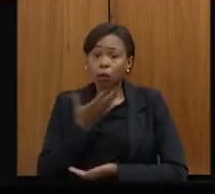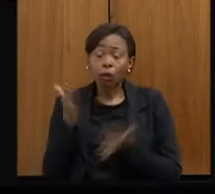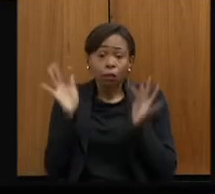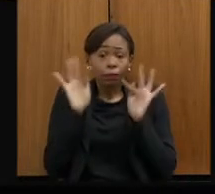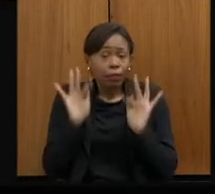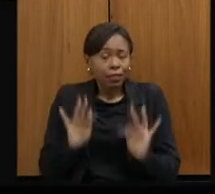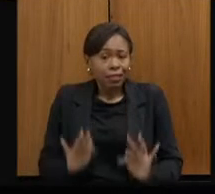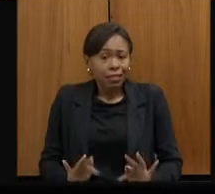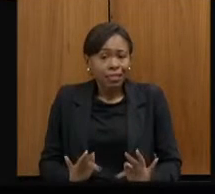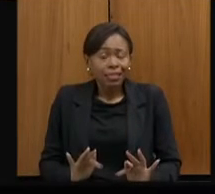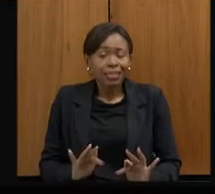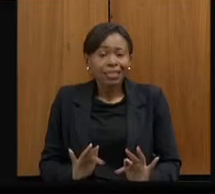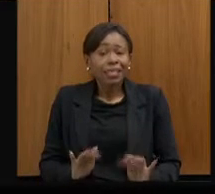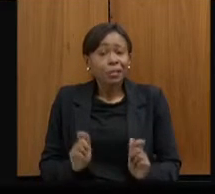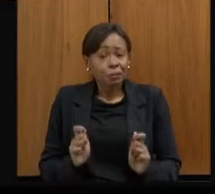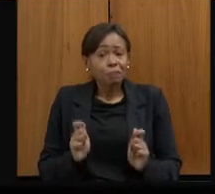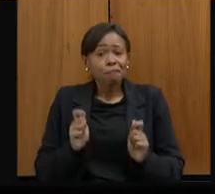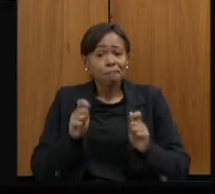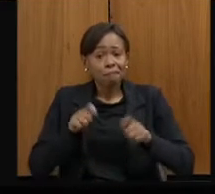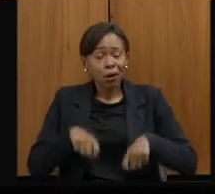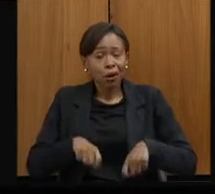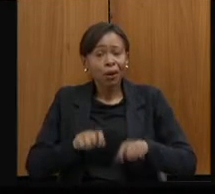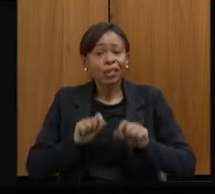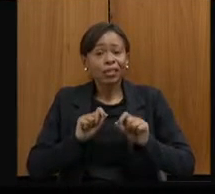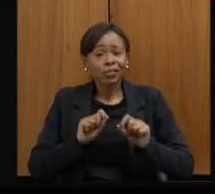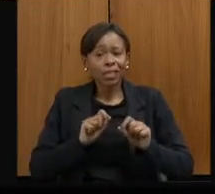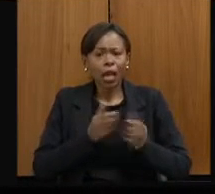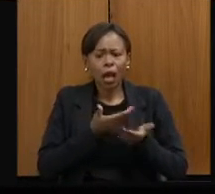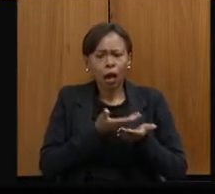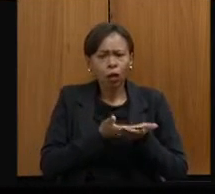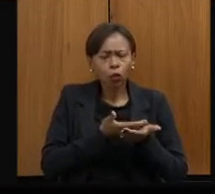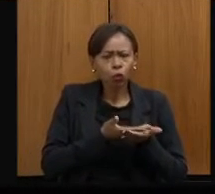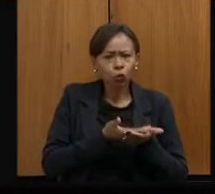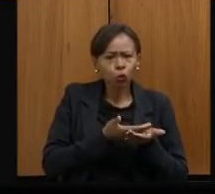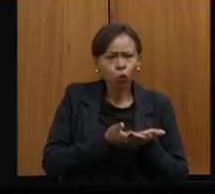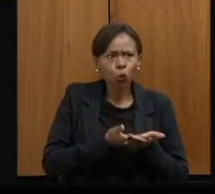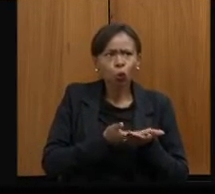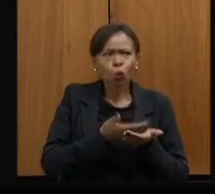agregar ao academicismo, agregar à prática,